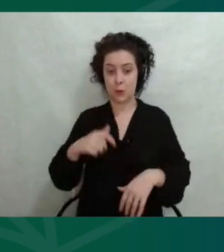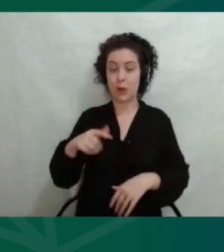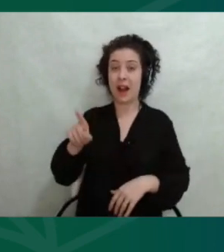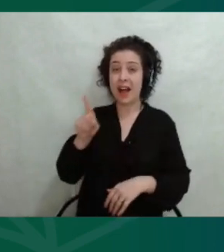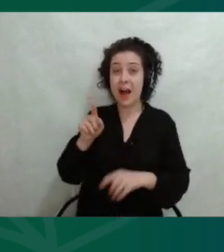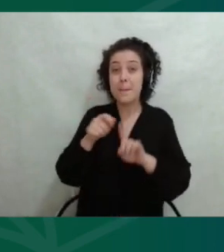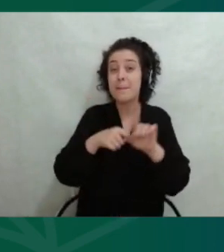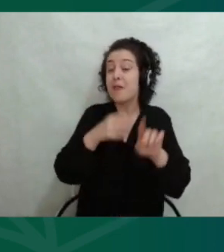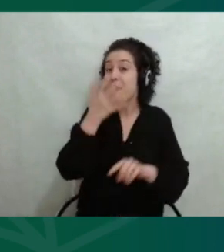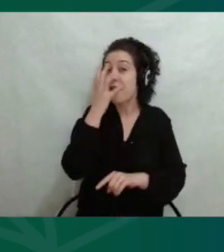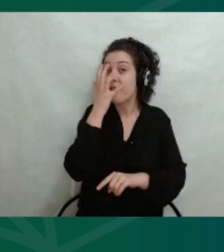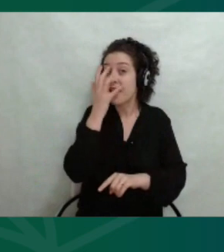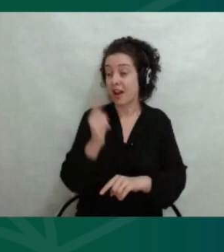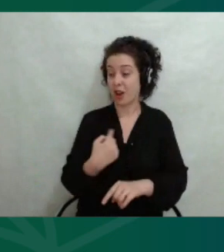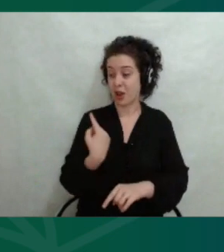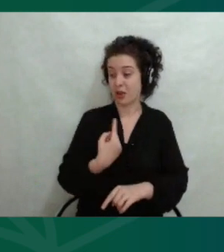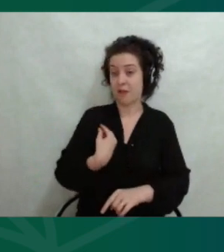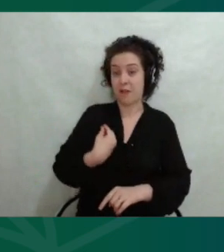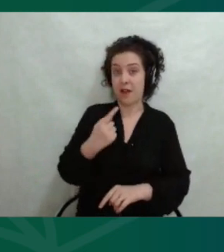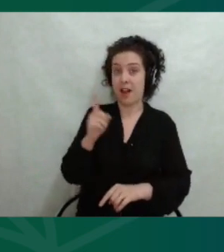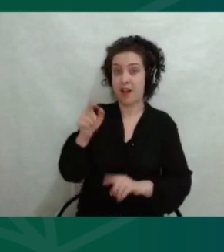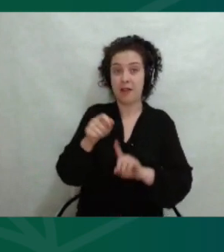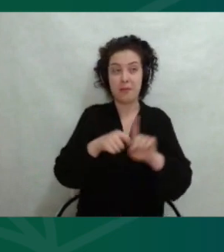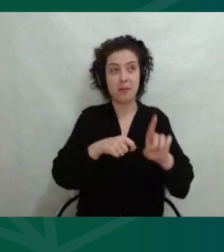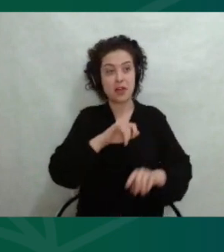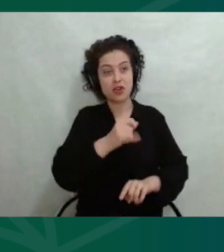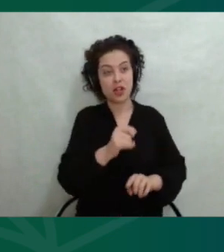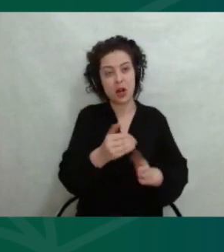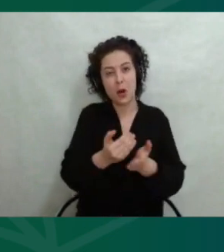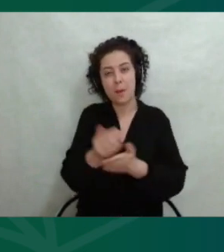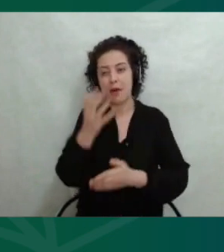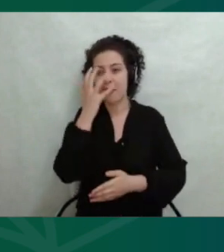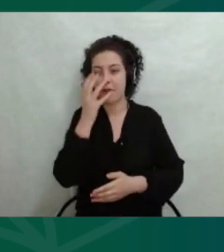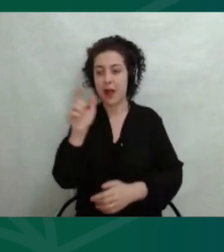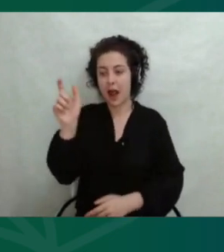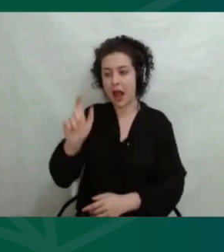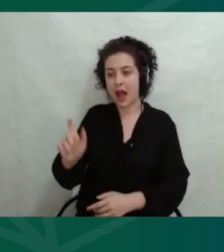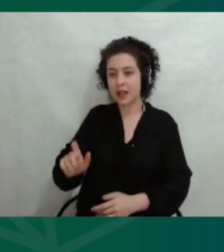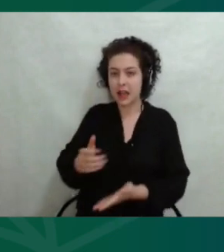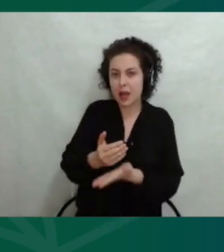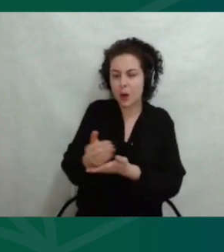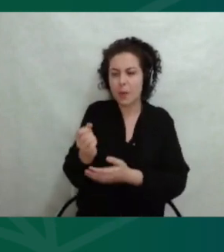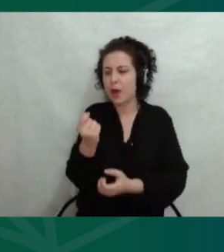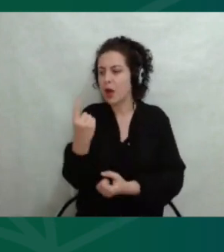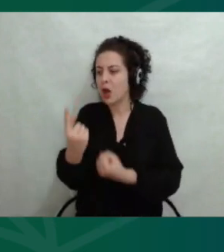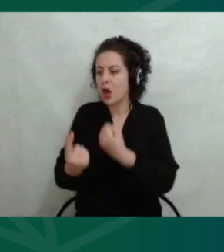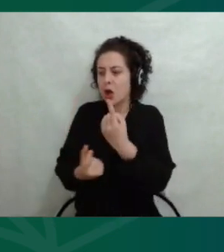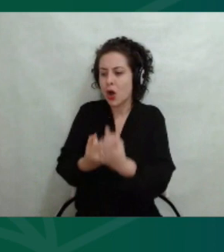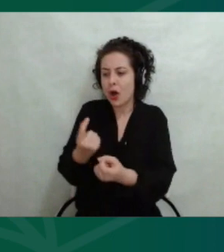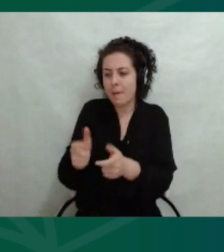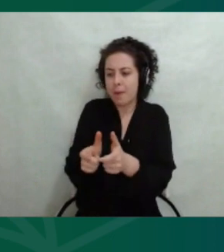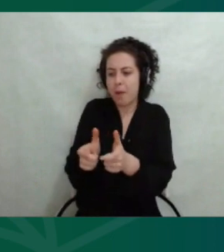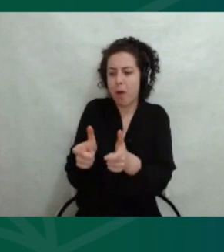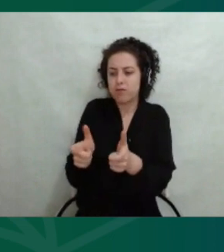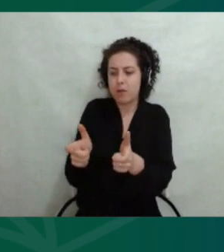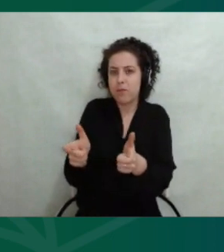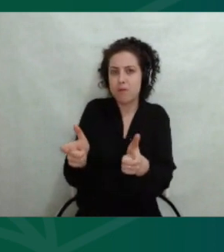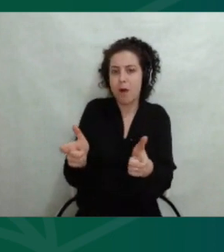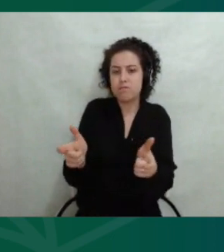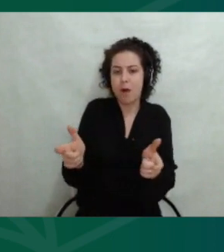né? Então, final de janeiro e começo de fevereiro, a Itália começa a ter uma expansão muito grande de casos. Estávamos